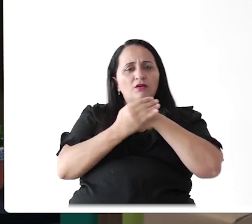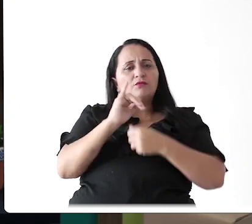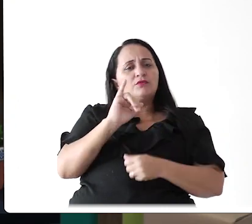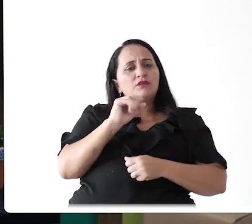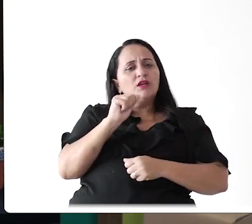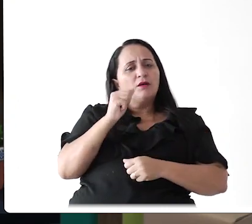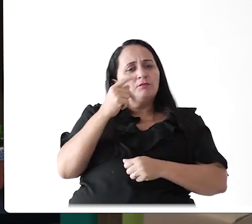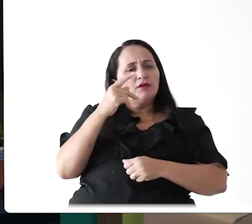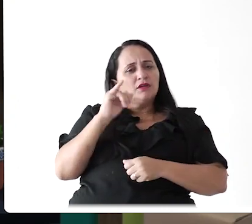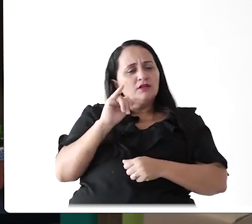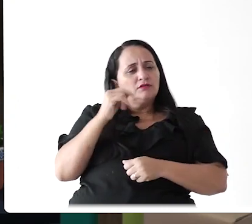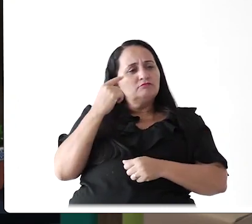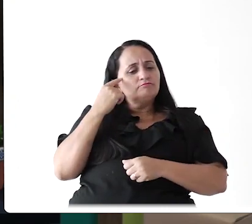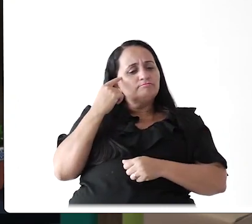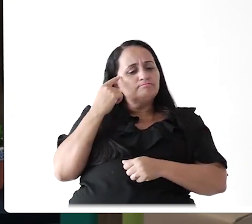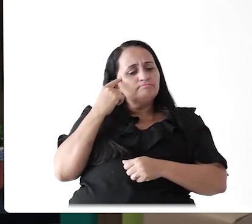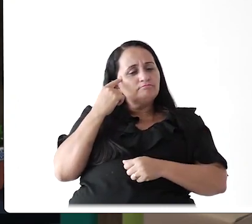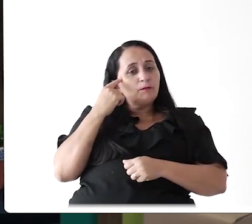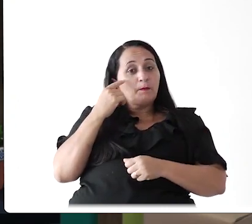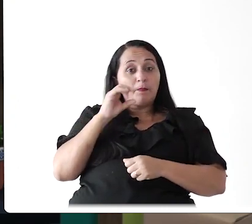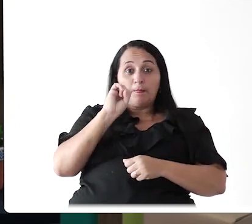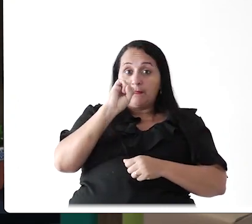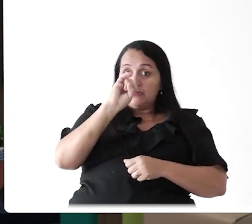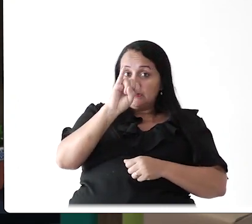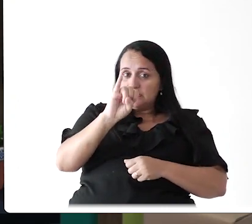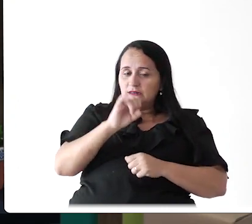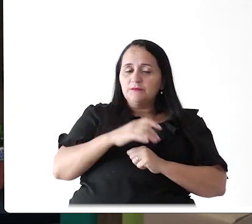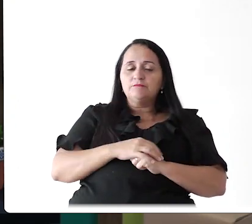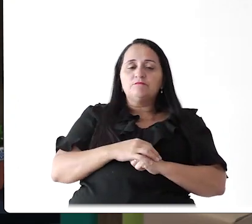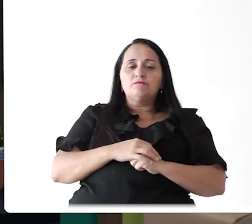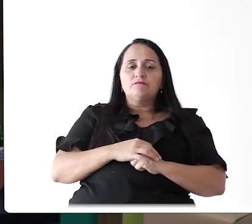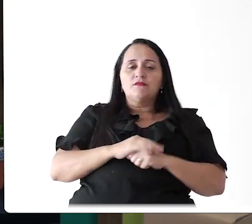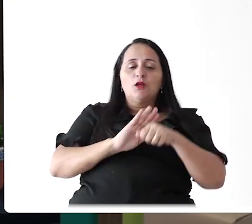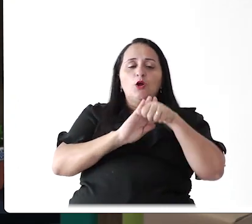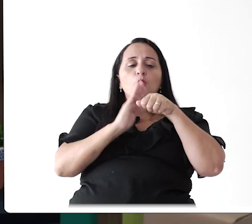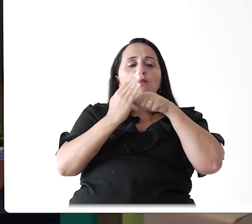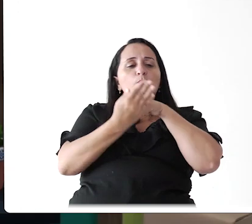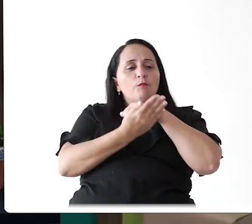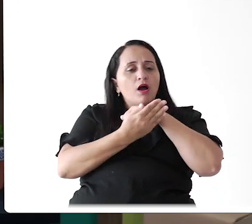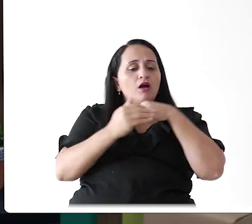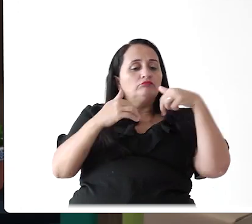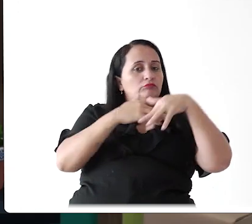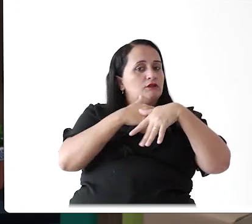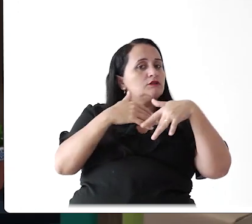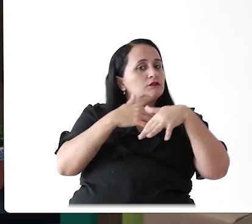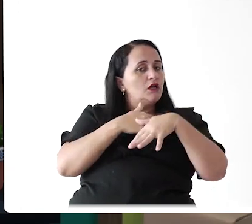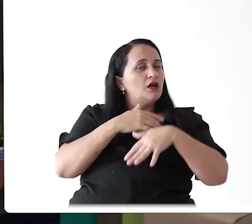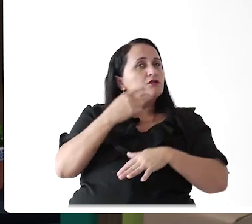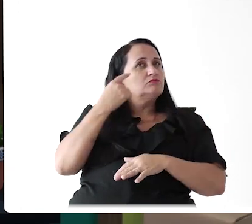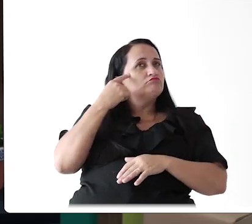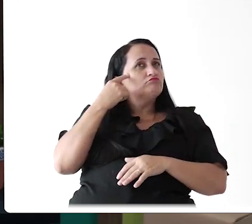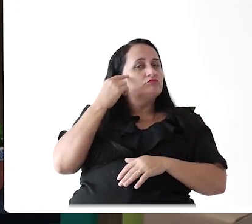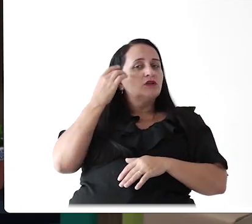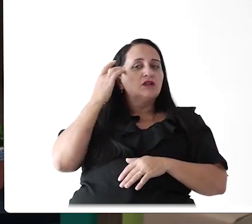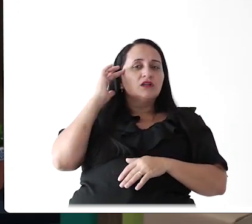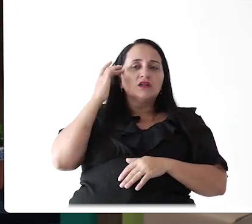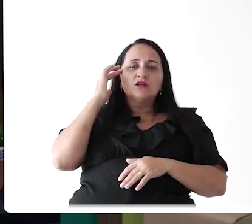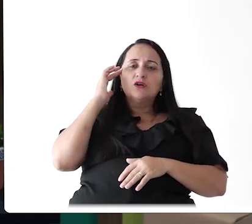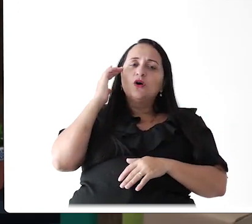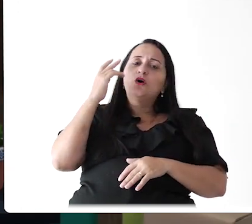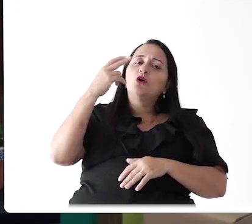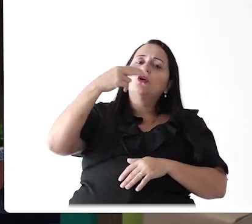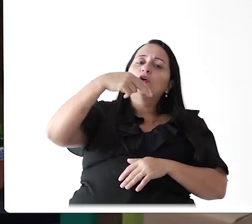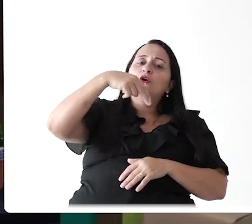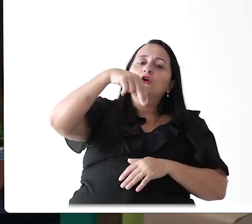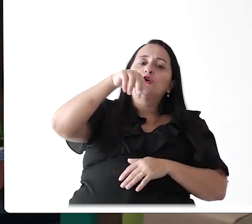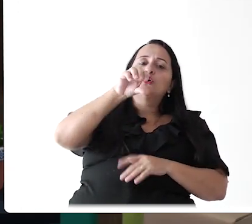nossa cidade. Então, sendo um bairro da nossa cidade, eu acho que a casa de Luiz